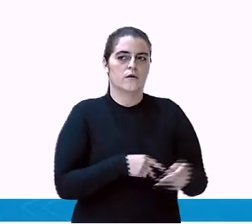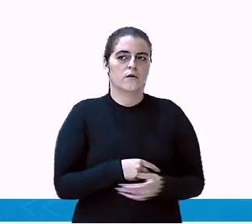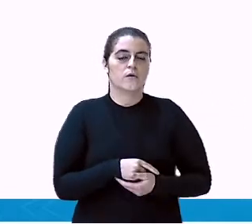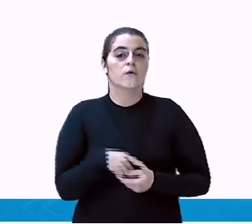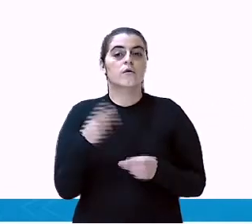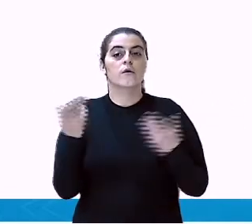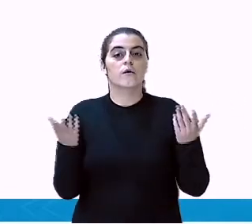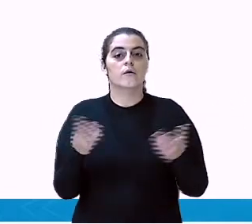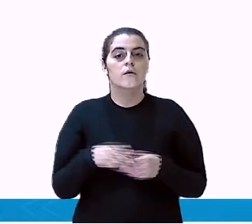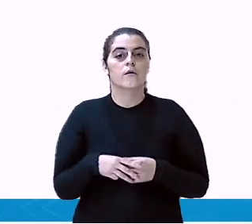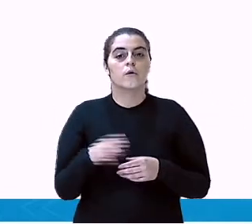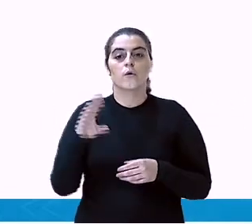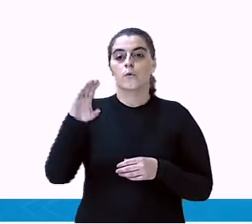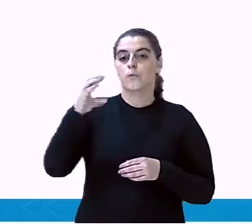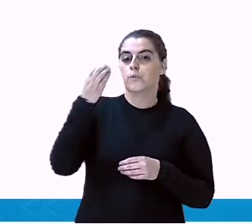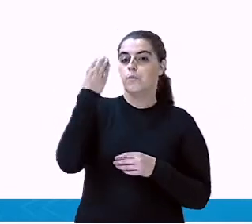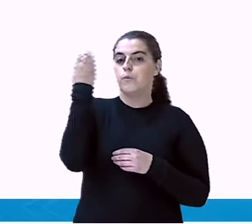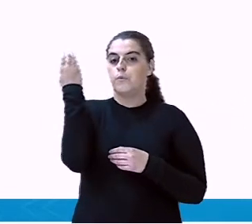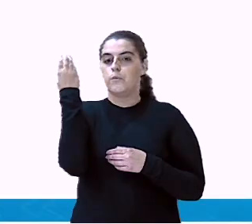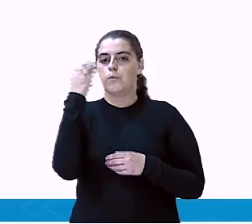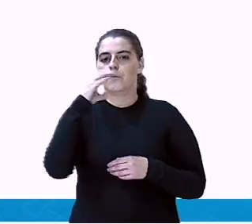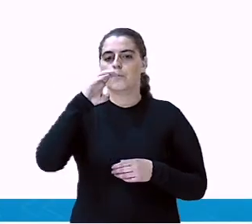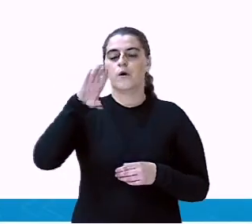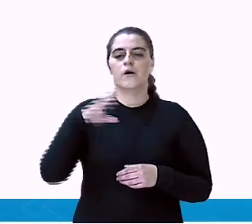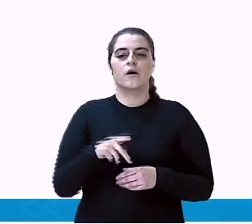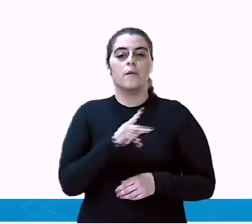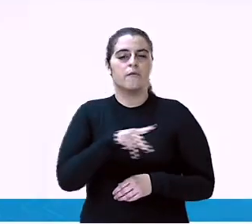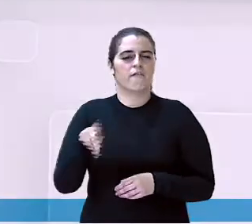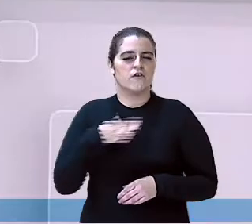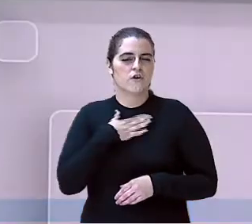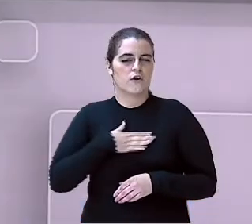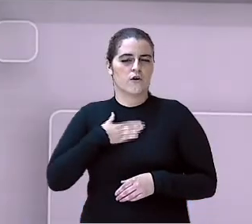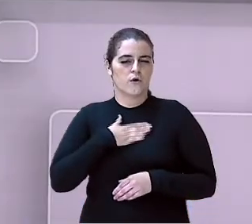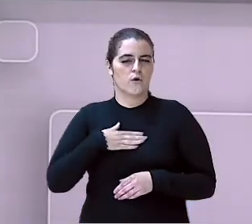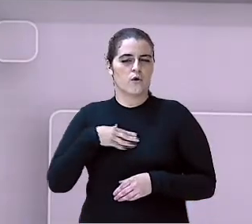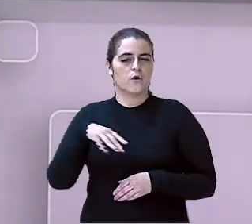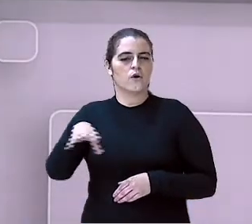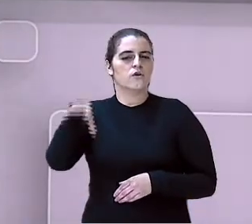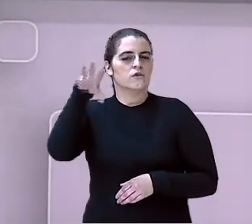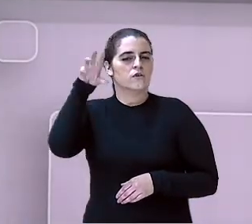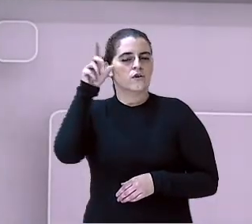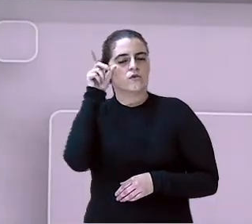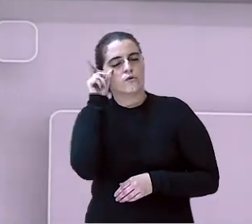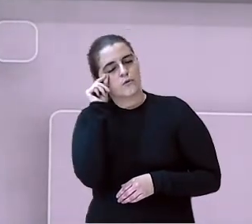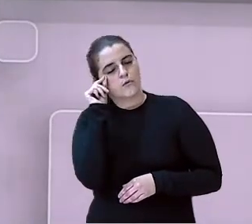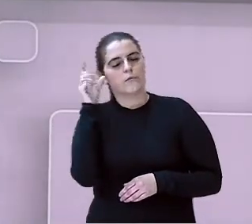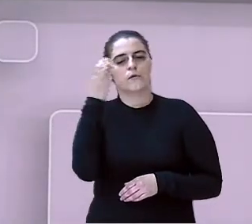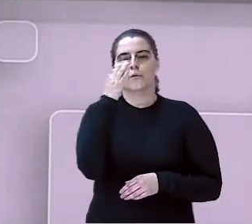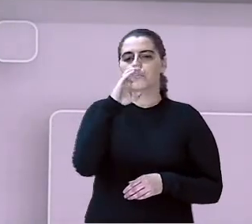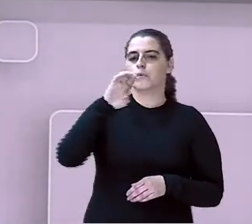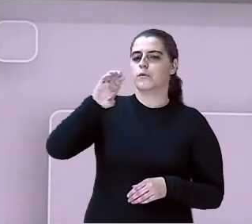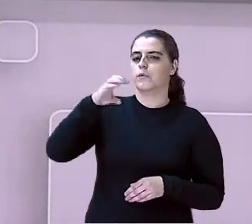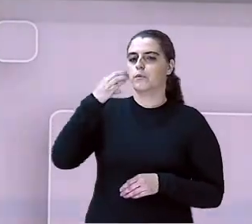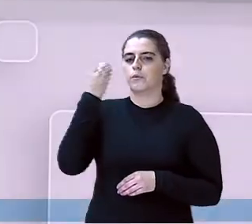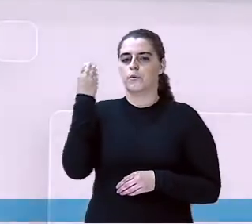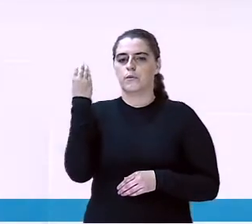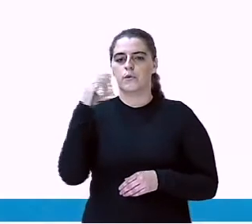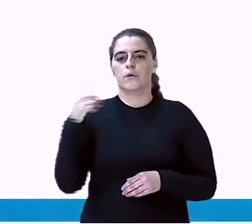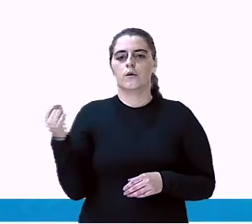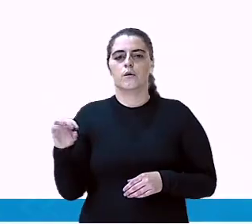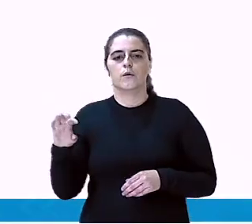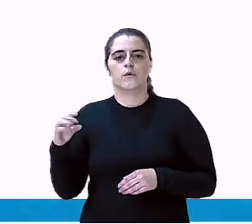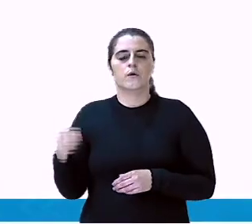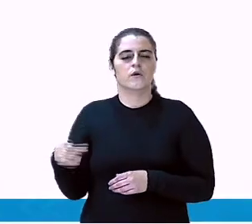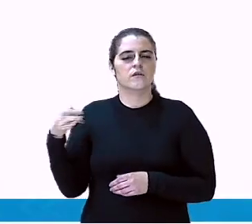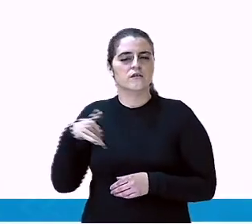a dormir? Ventilador, você acredita? Se ele não está ligado, eu não durmo. Acostumei com o barulho do ventilador. O liquidificador, o